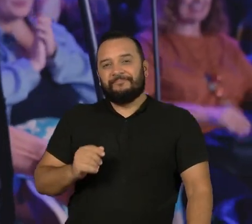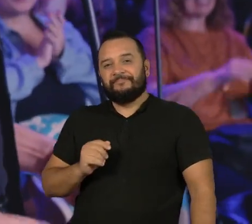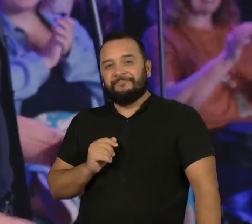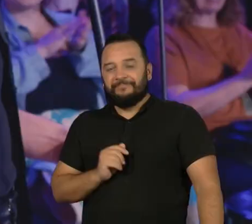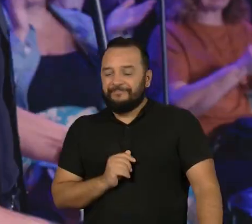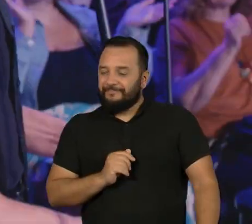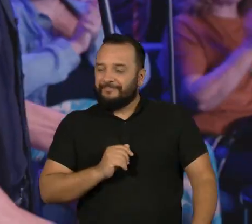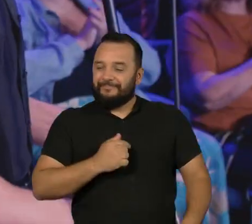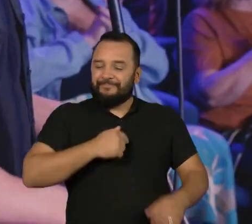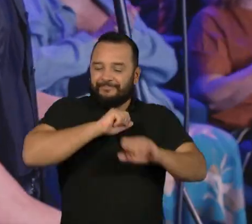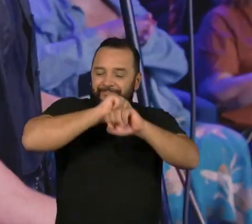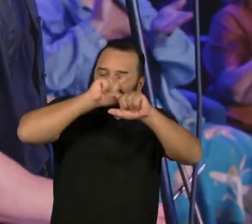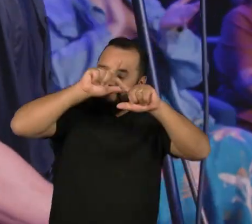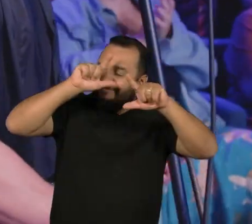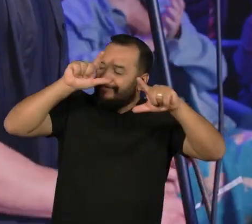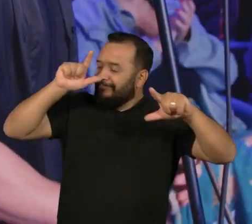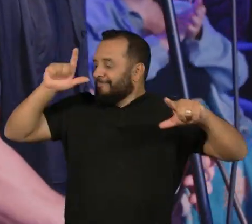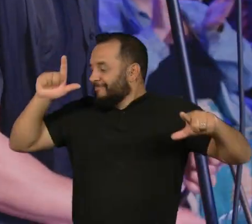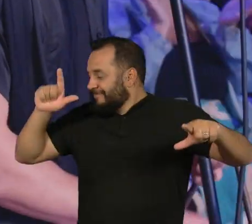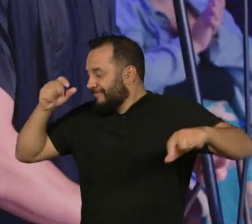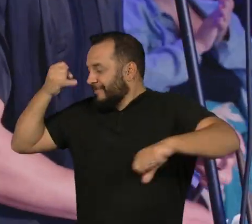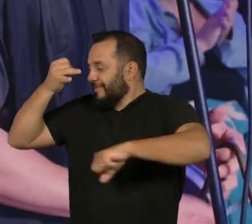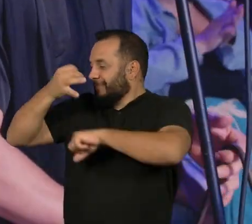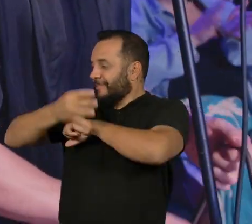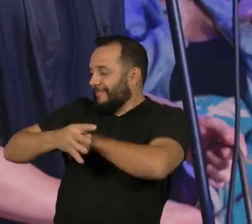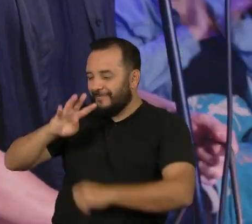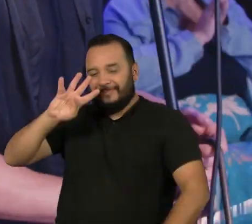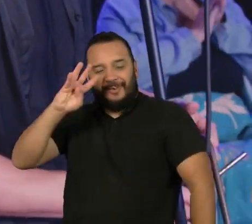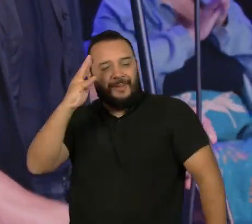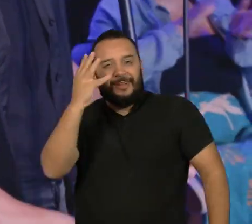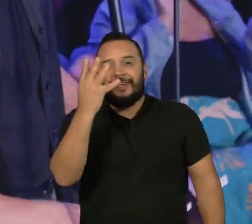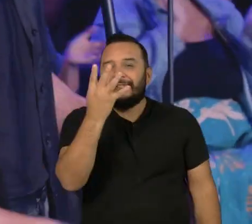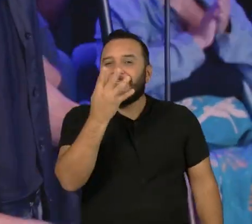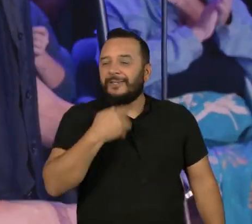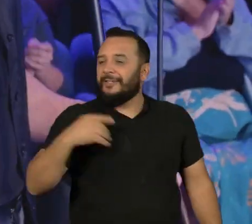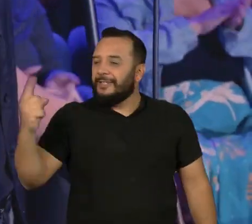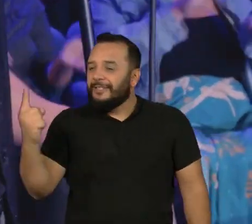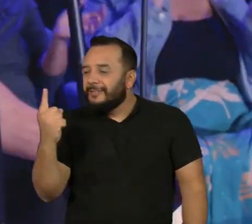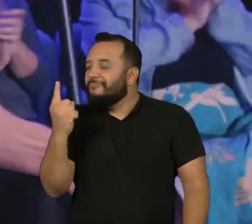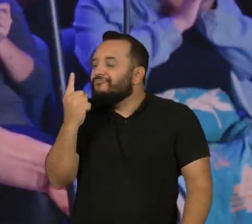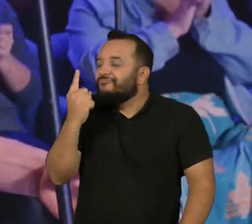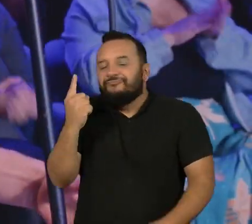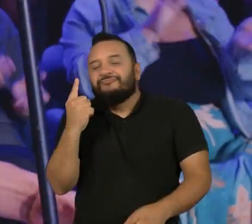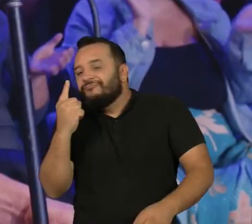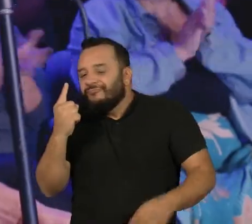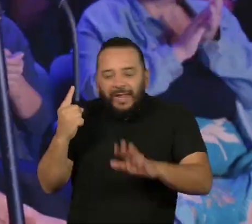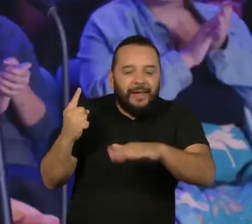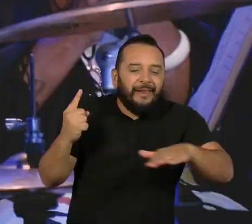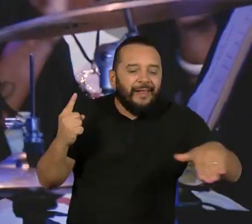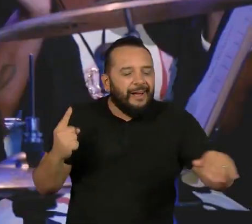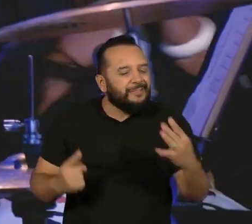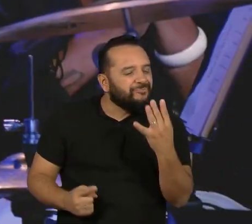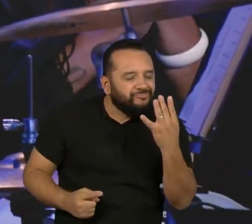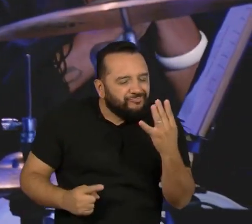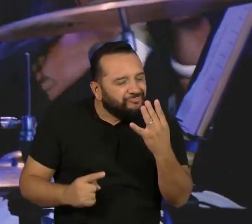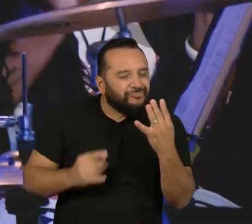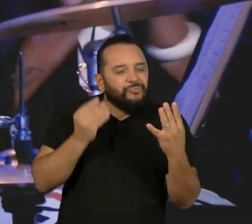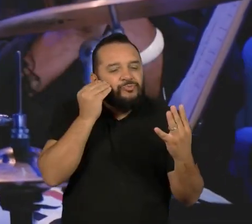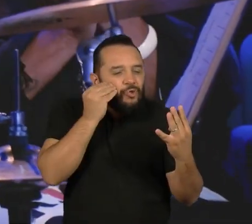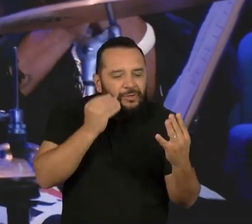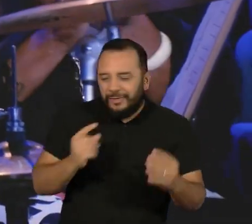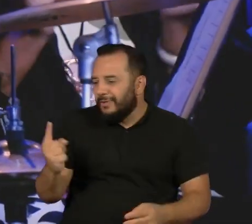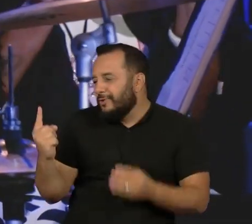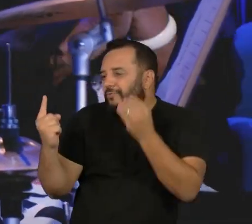Acordo às 4, tomo meu café, dou um cheiro na mulher e nas crianças também. E os meninos